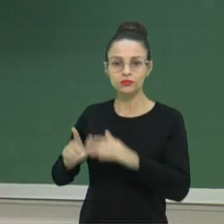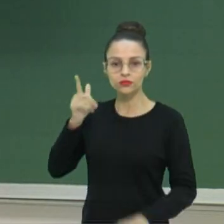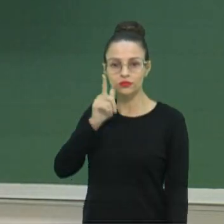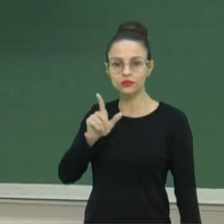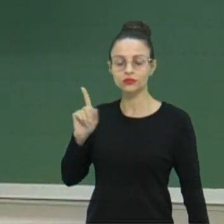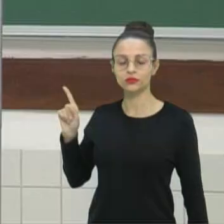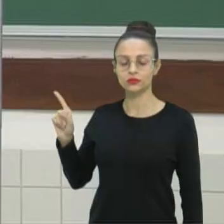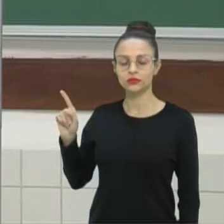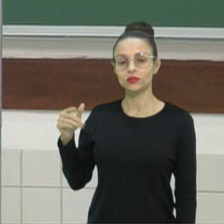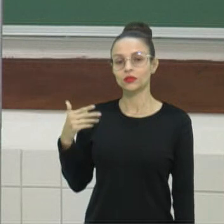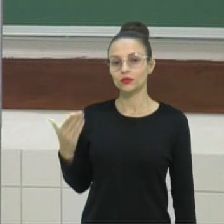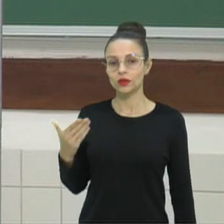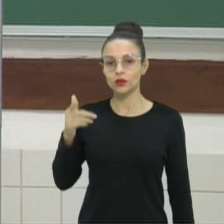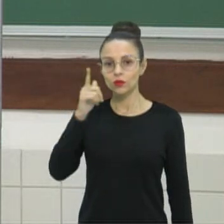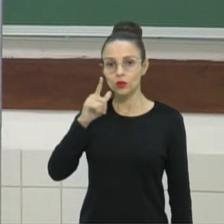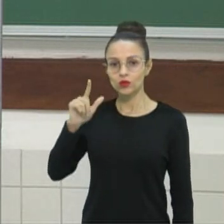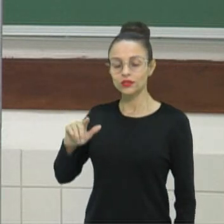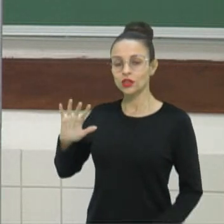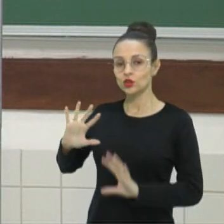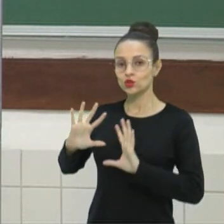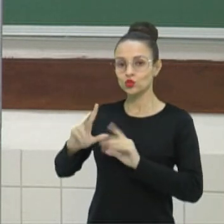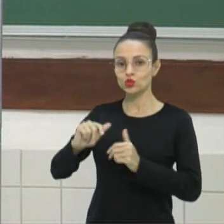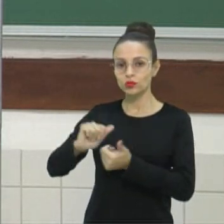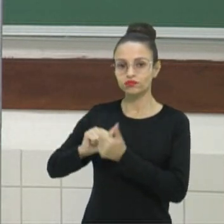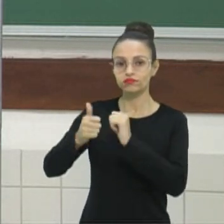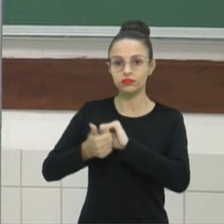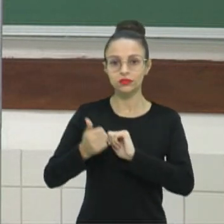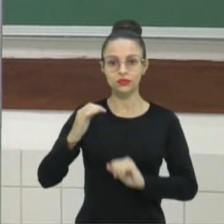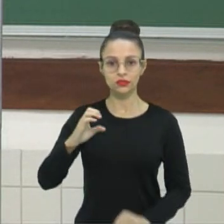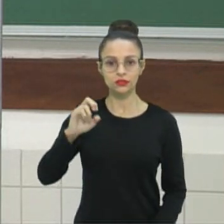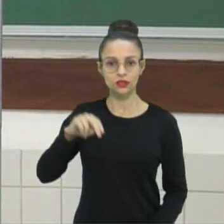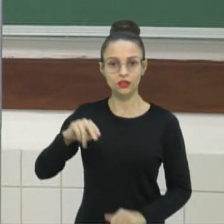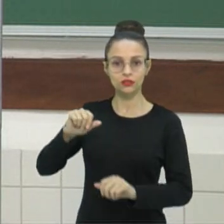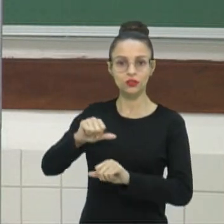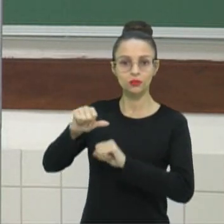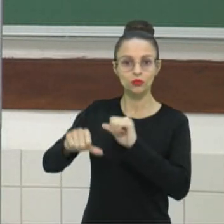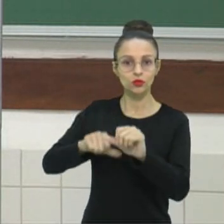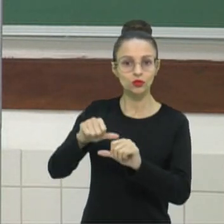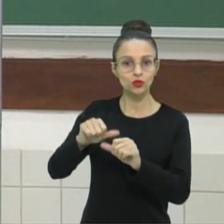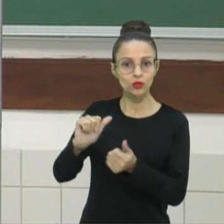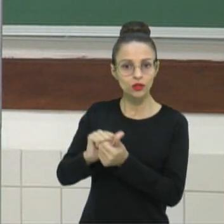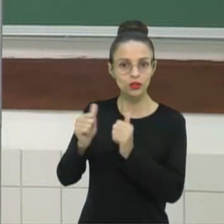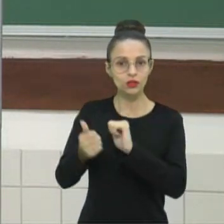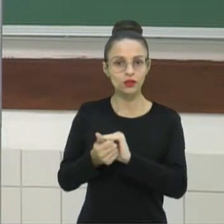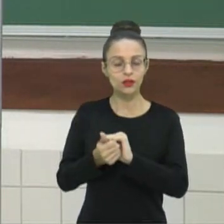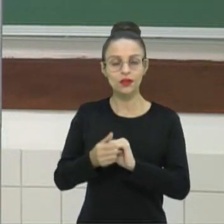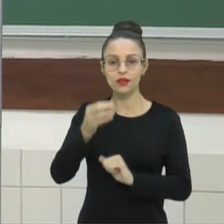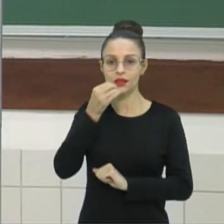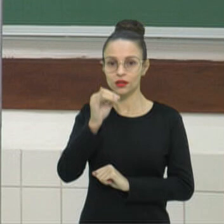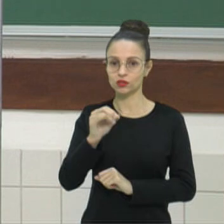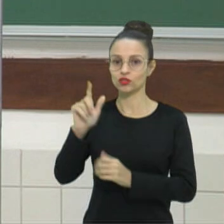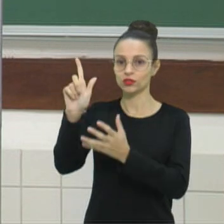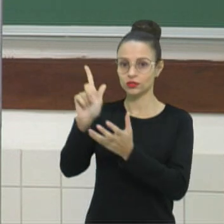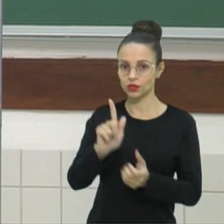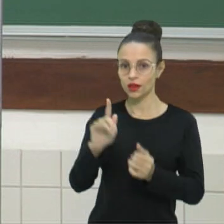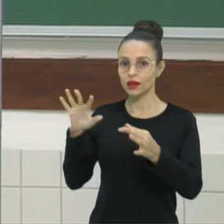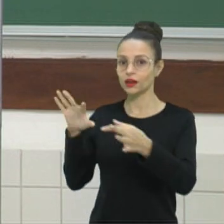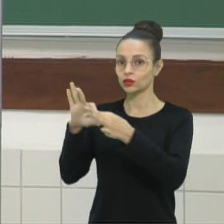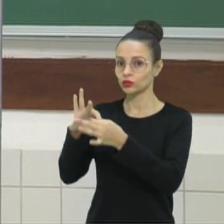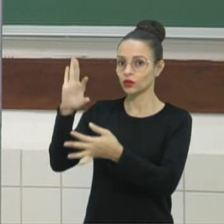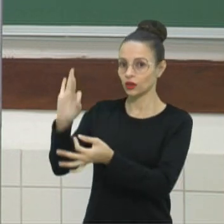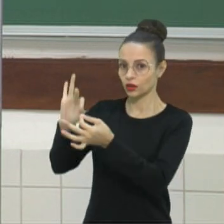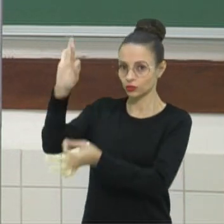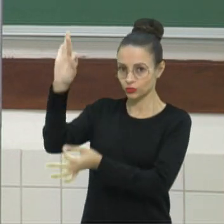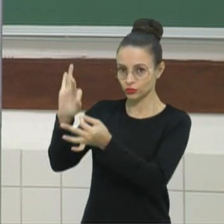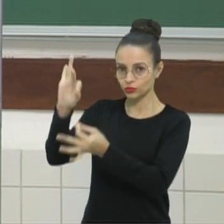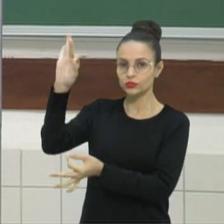seja, seria quando ele conseguir converter toda aquela energia cinética em energia gravitacional, ou seja, energia associada à altura.